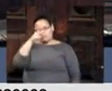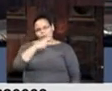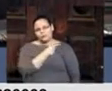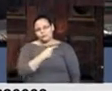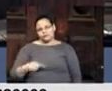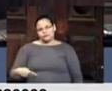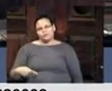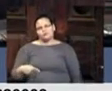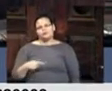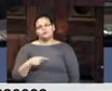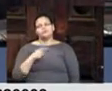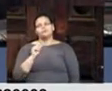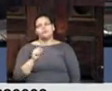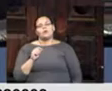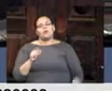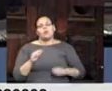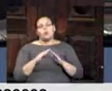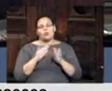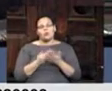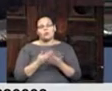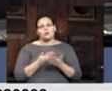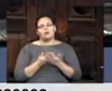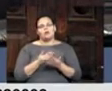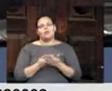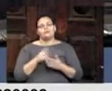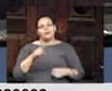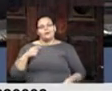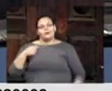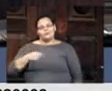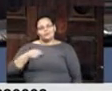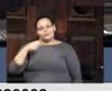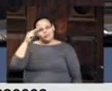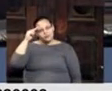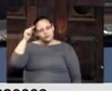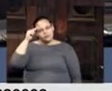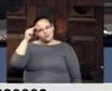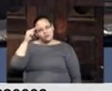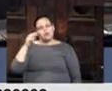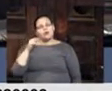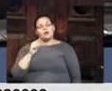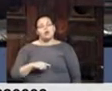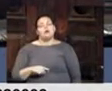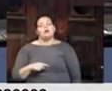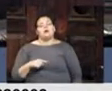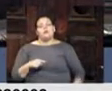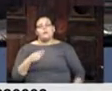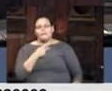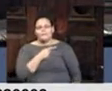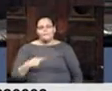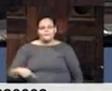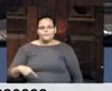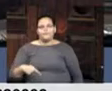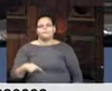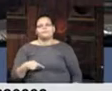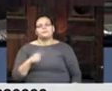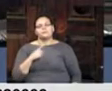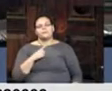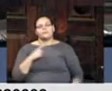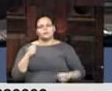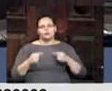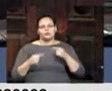no colégio eleitoral controlado pela ditadura civil-militar, quando disputou a presidência da República, tendo ao seu